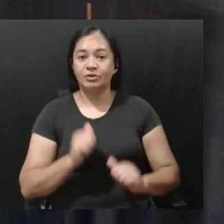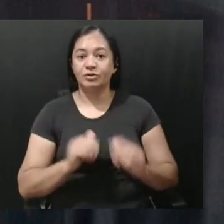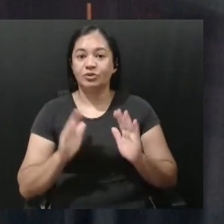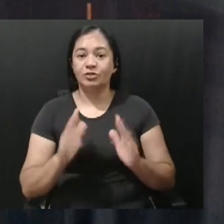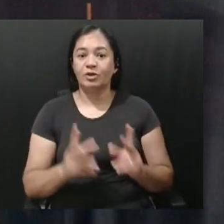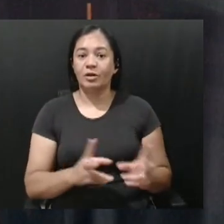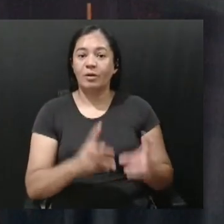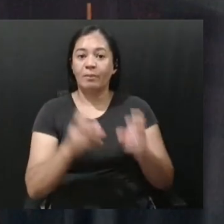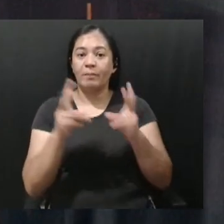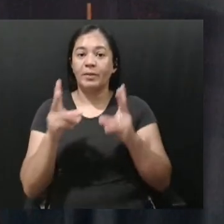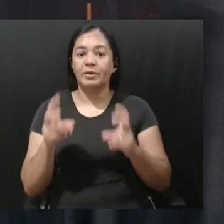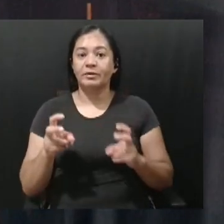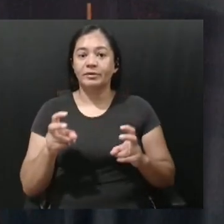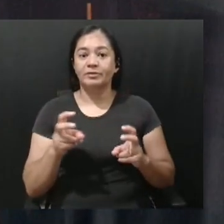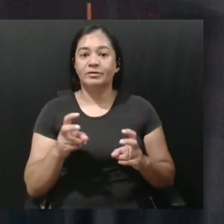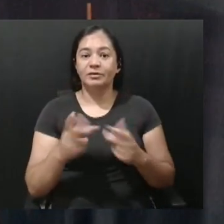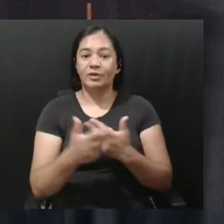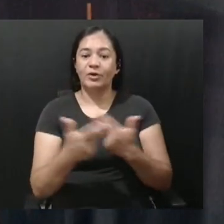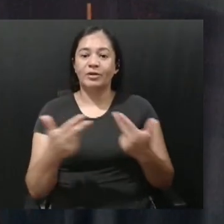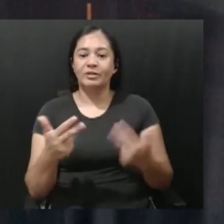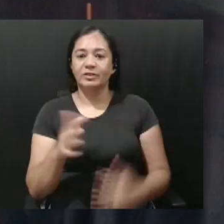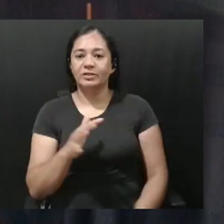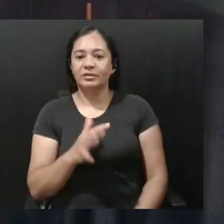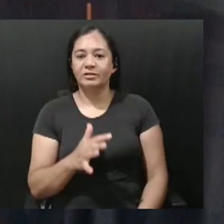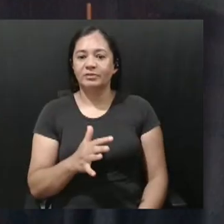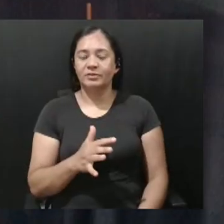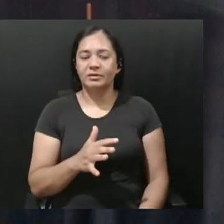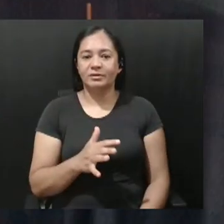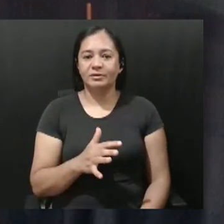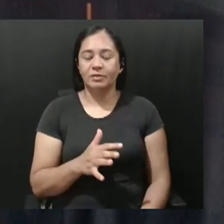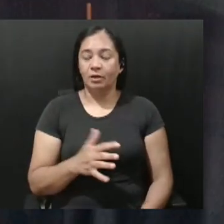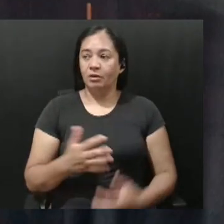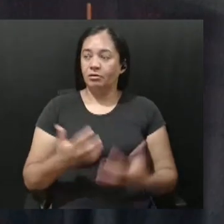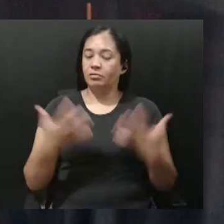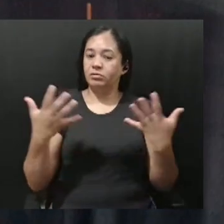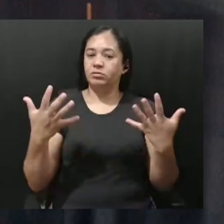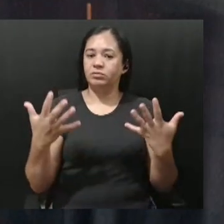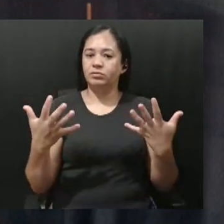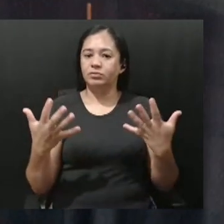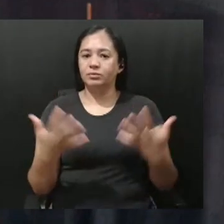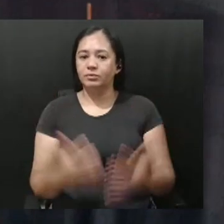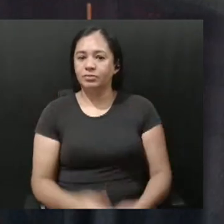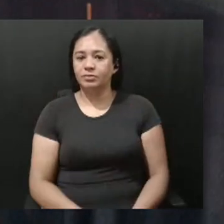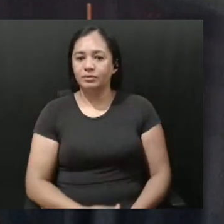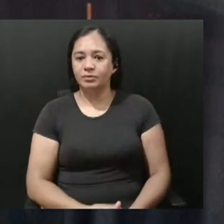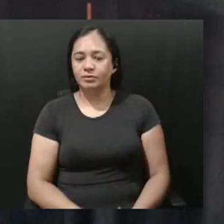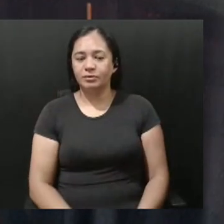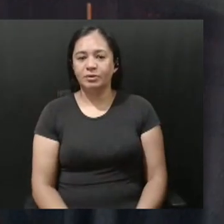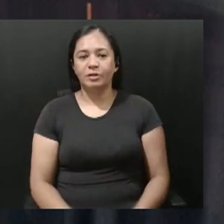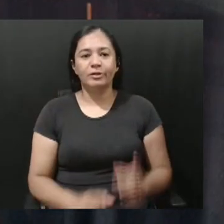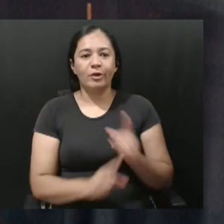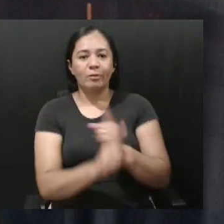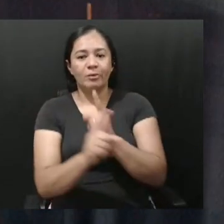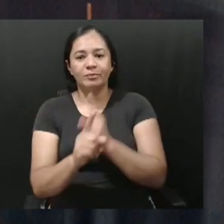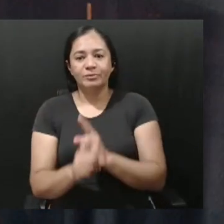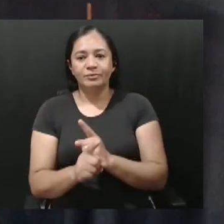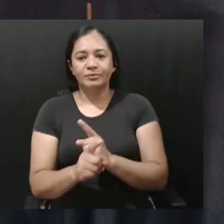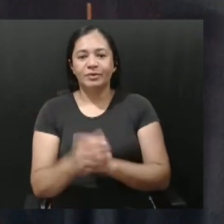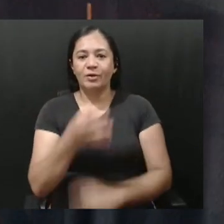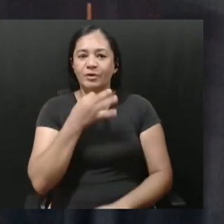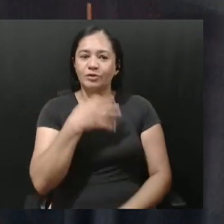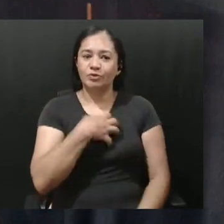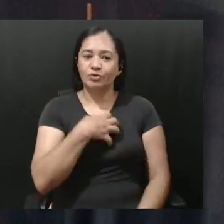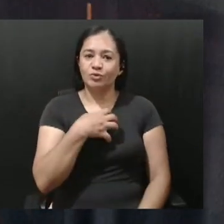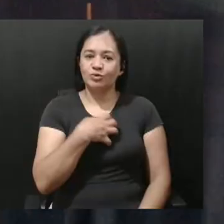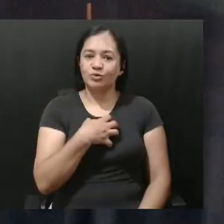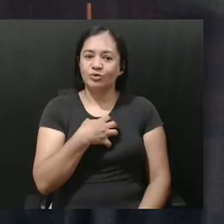coisa, às vezes, até, assustadora, né, no Uhum, momento desse encontro, né, eu acho que é uma maneira também de quebrar com